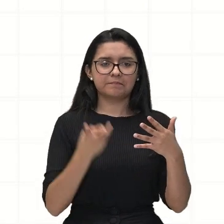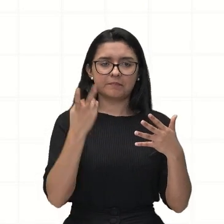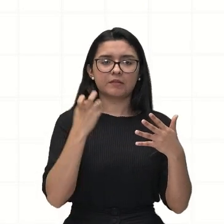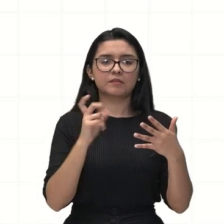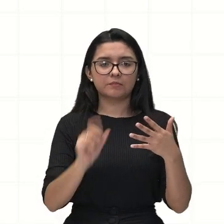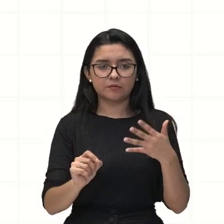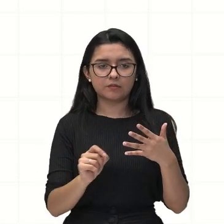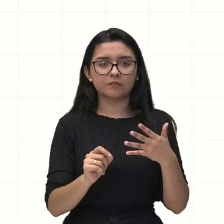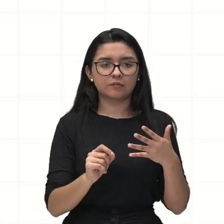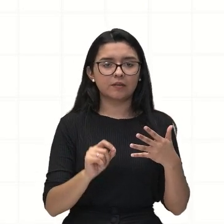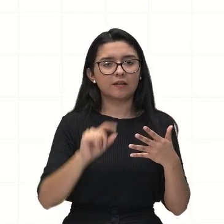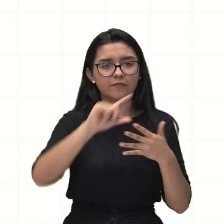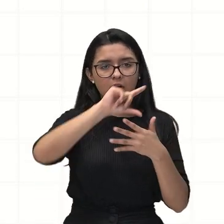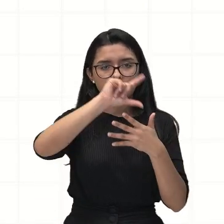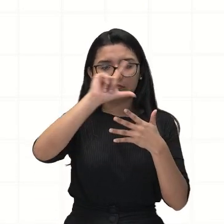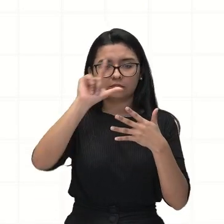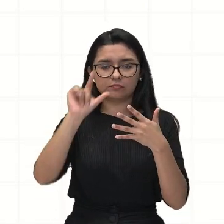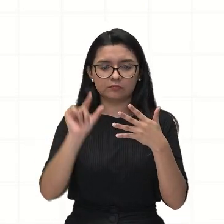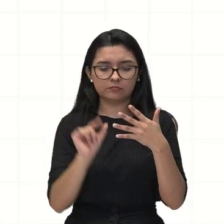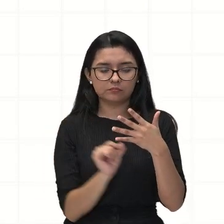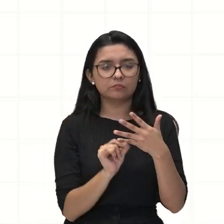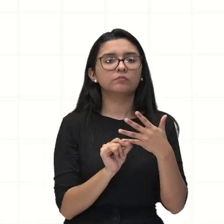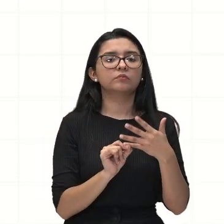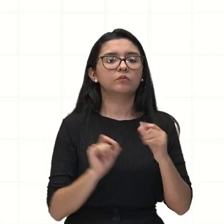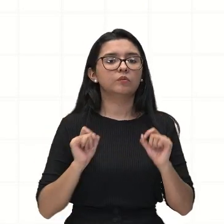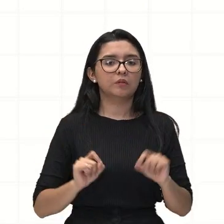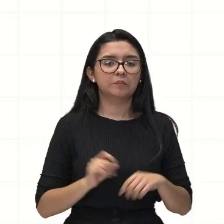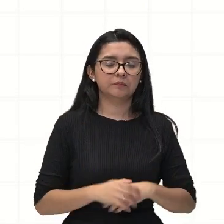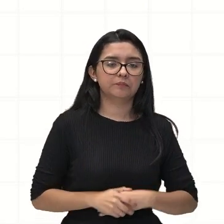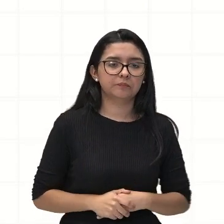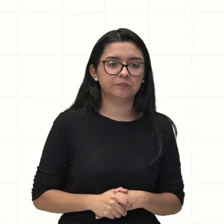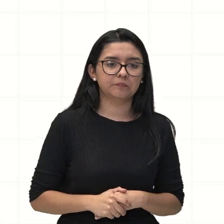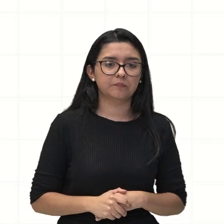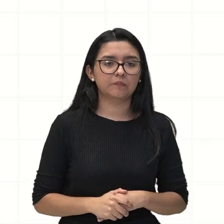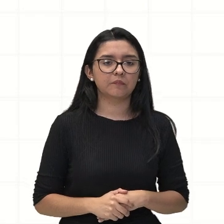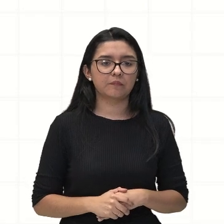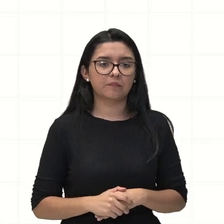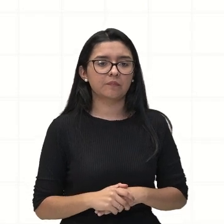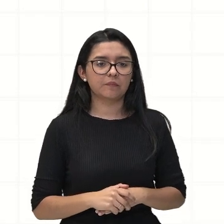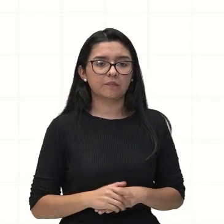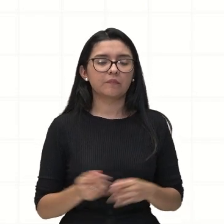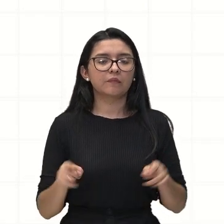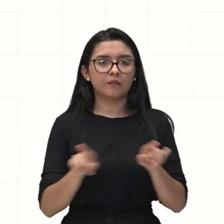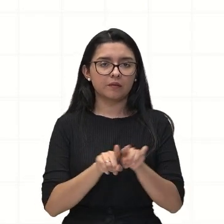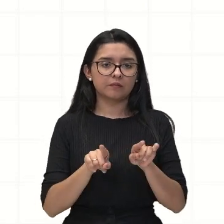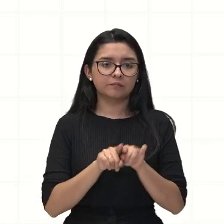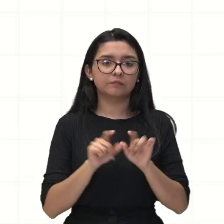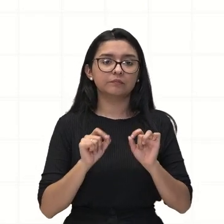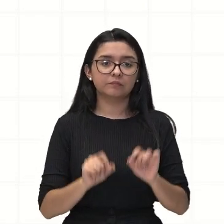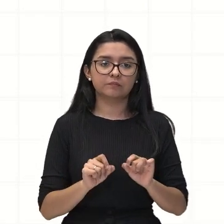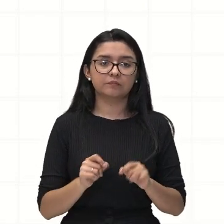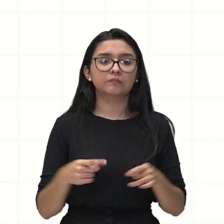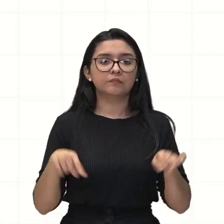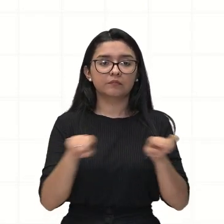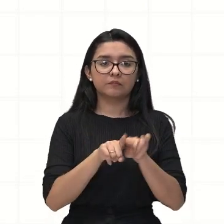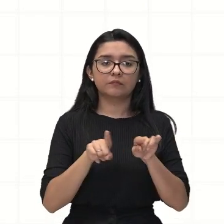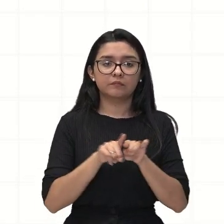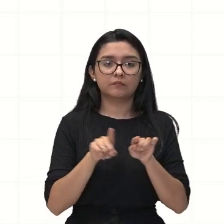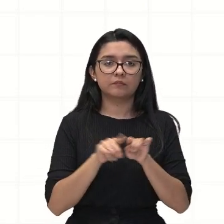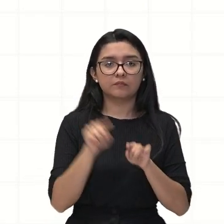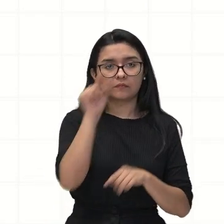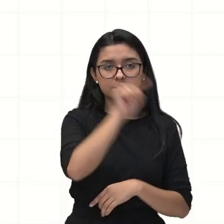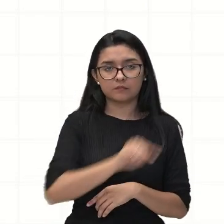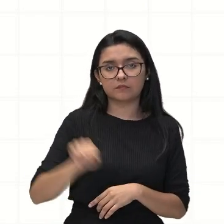estão diminuindo no sentido direita para esquerda, no sentido horário, ou aumentando no